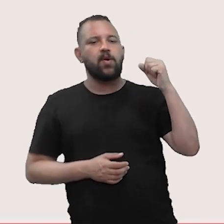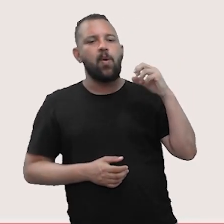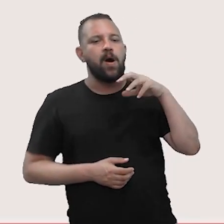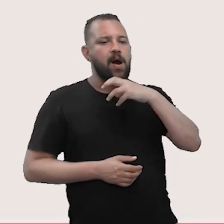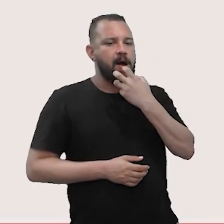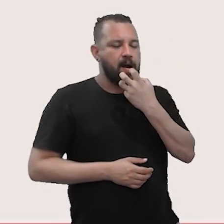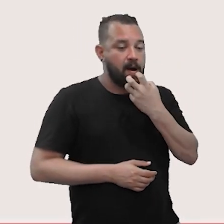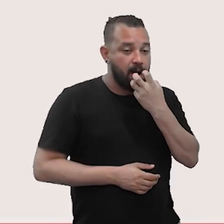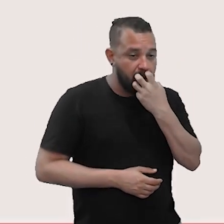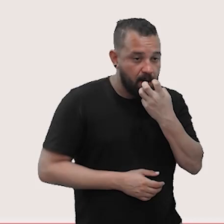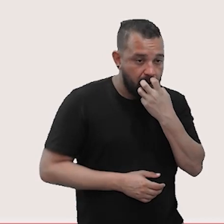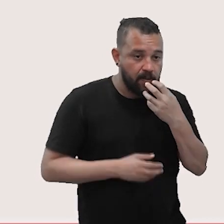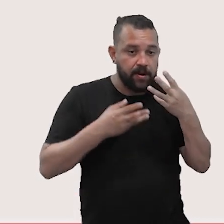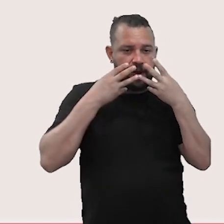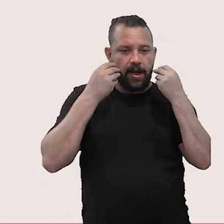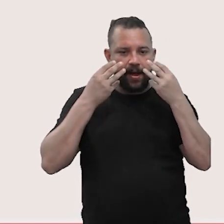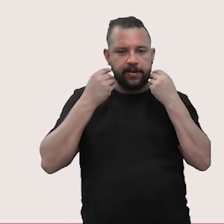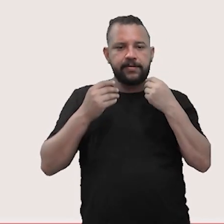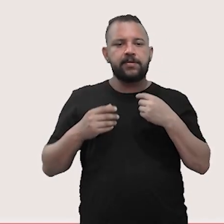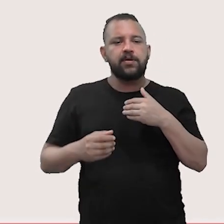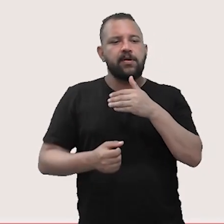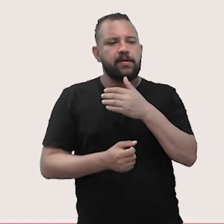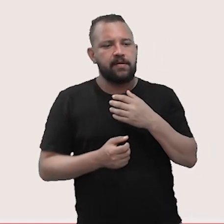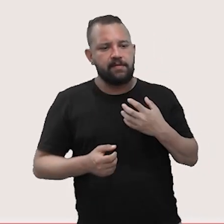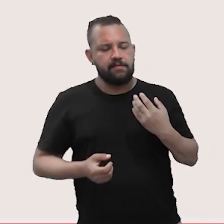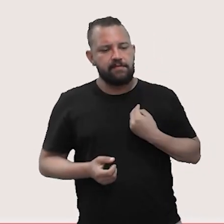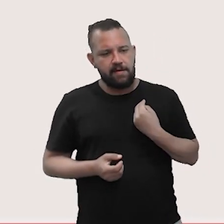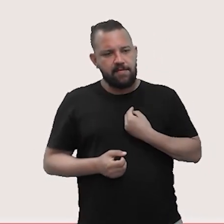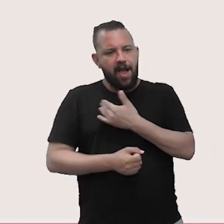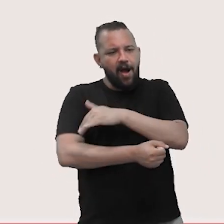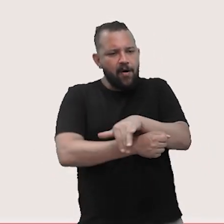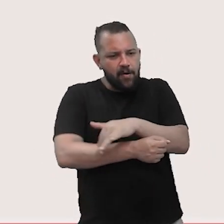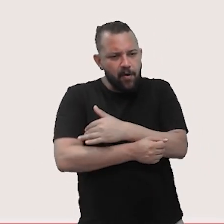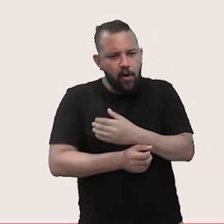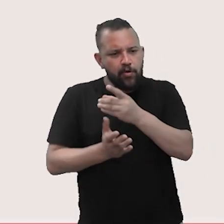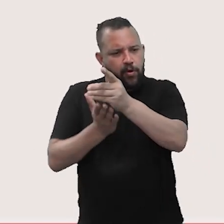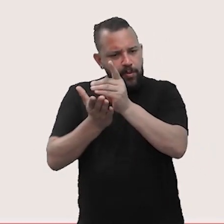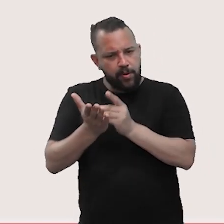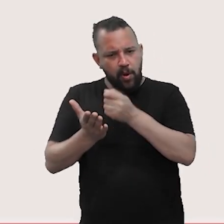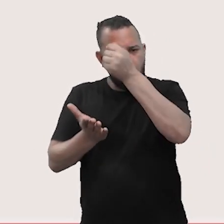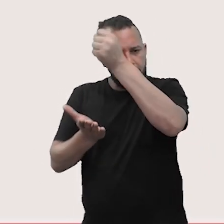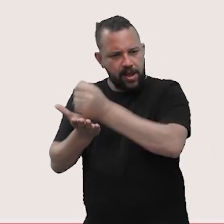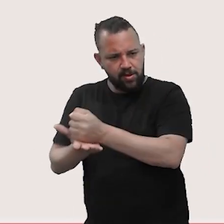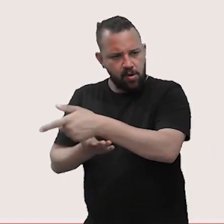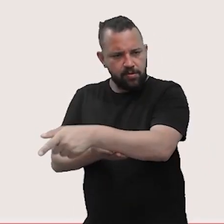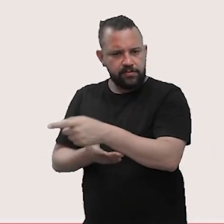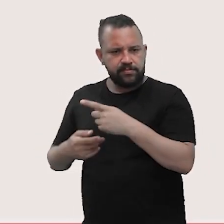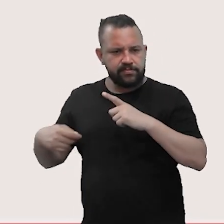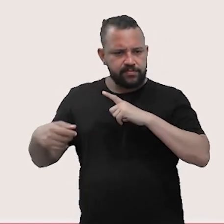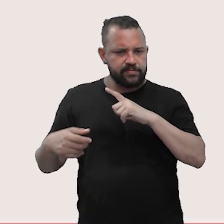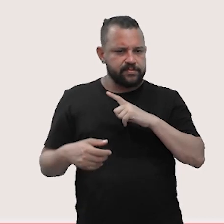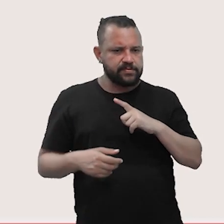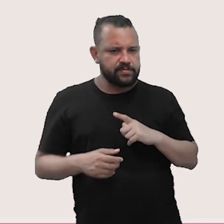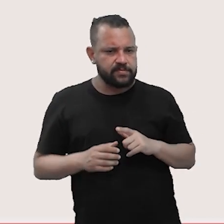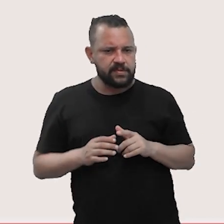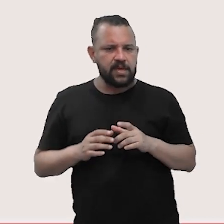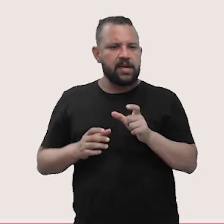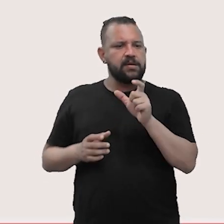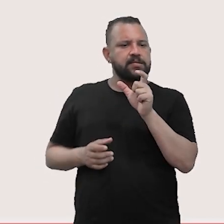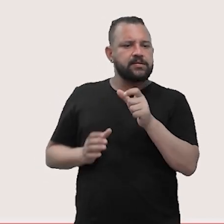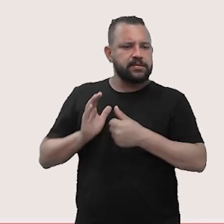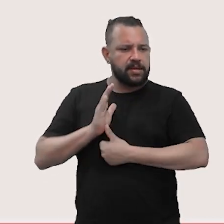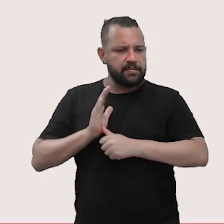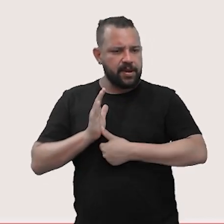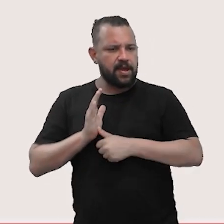rua. Documentos obrigatórios para doação, carteira de identidade, CPF, comprovante de